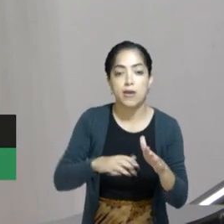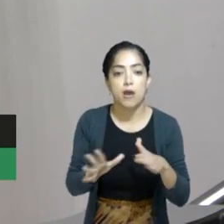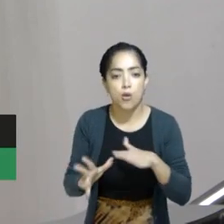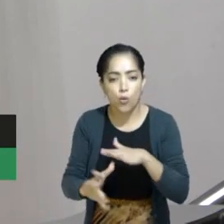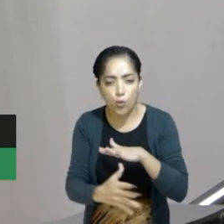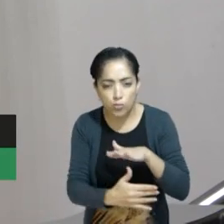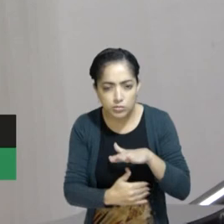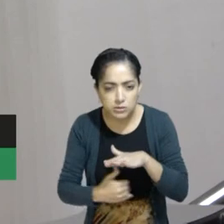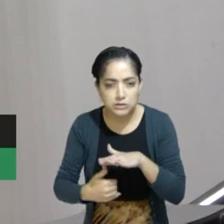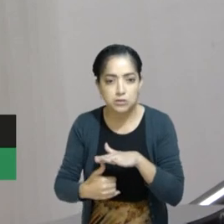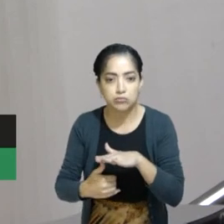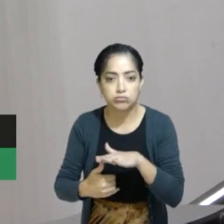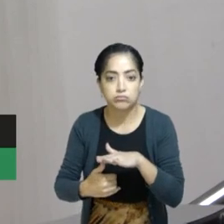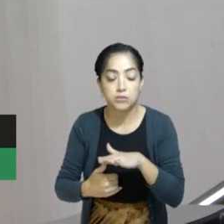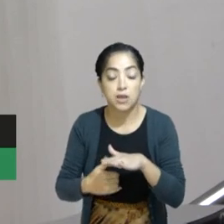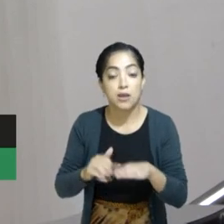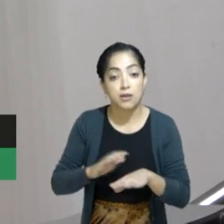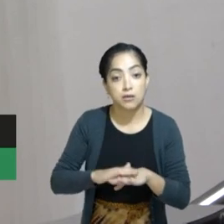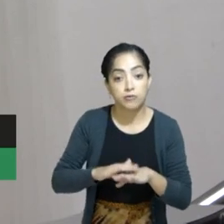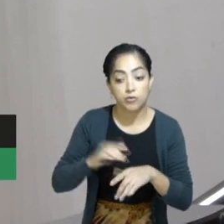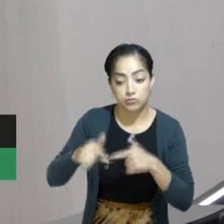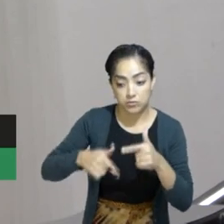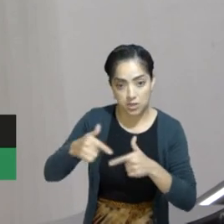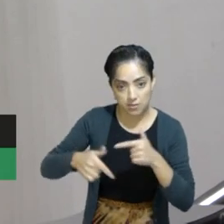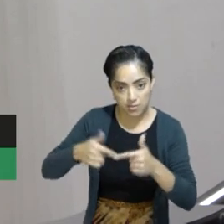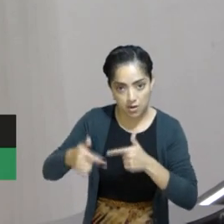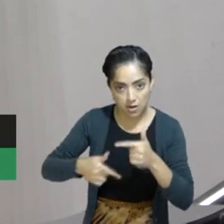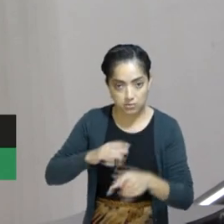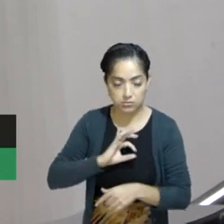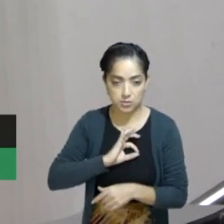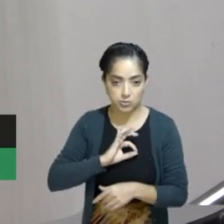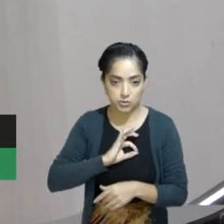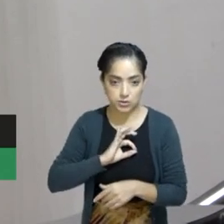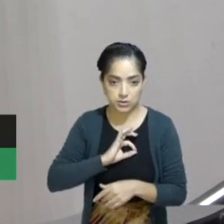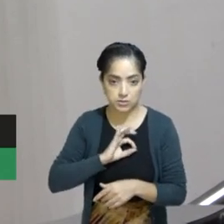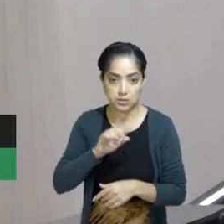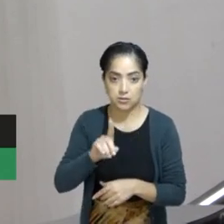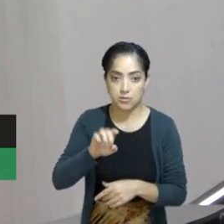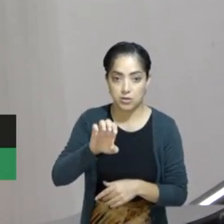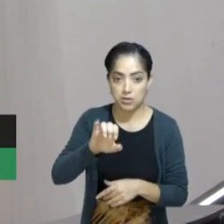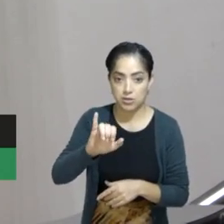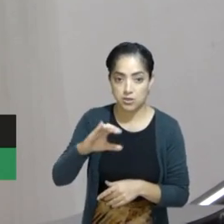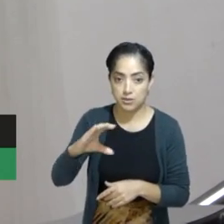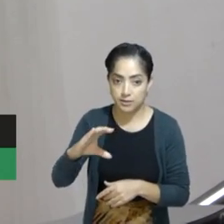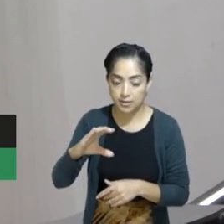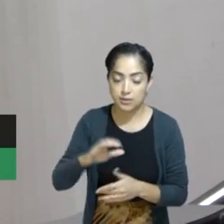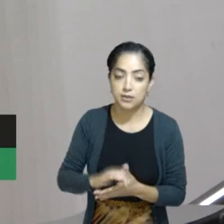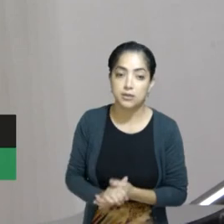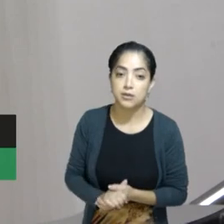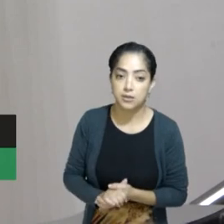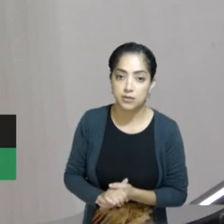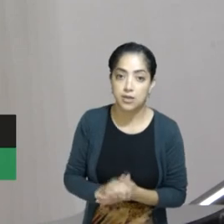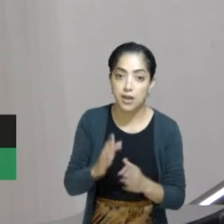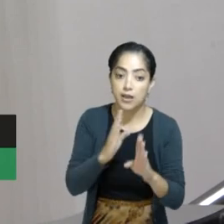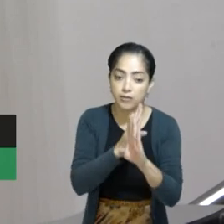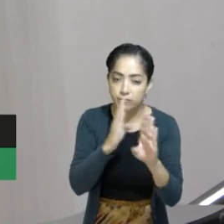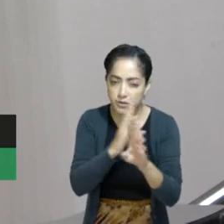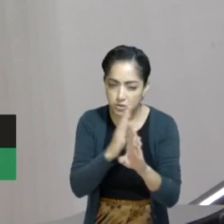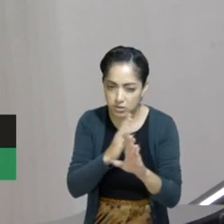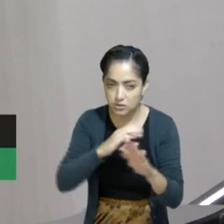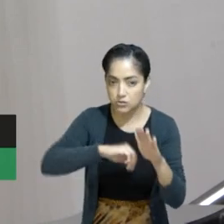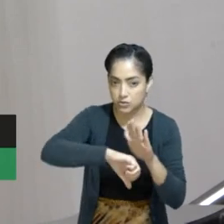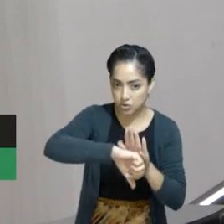Santa Catarina através de Investigações coordenadas pela deic a nossa Diretoria de investigações criminais